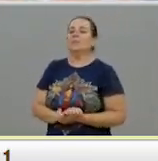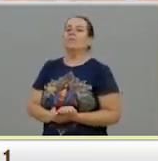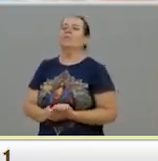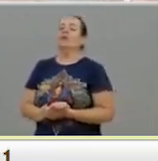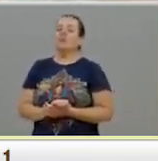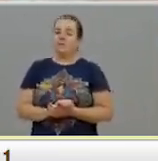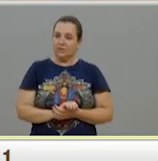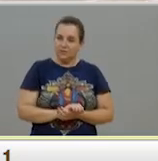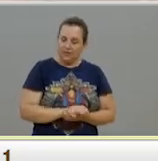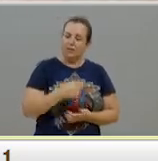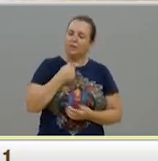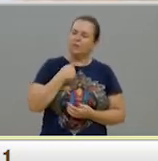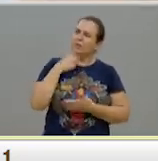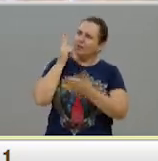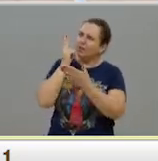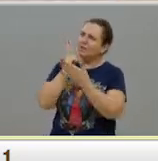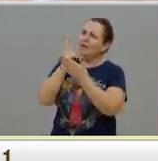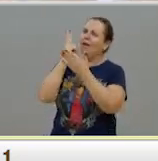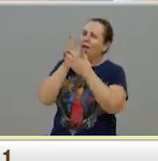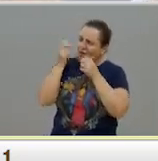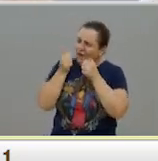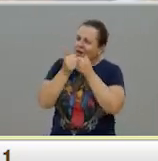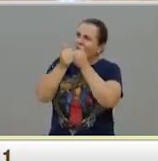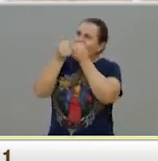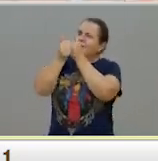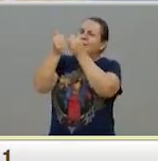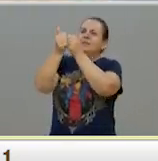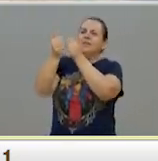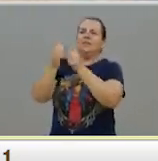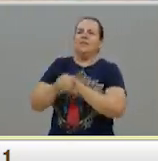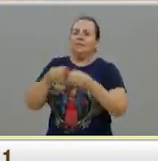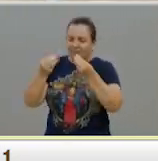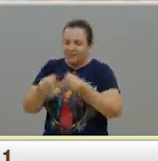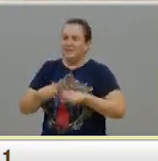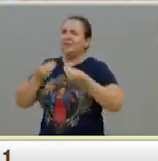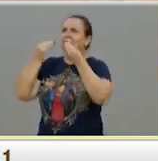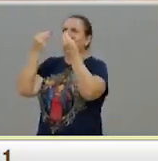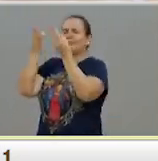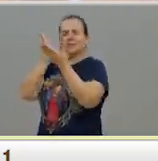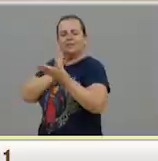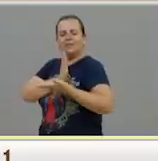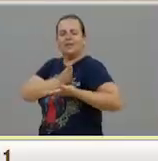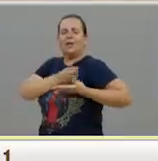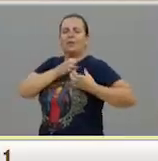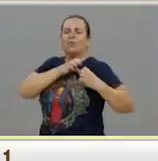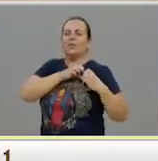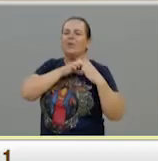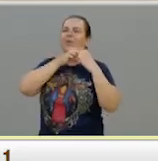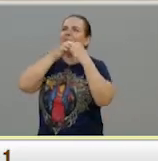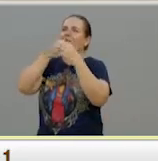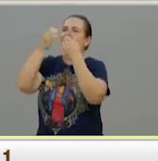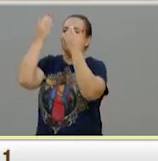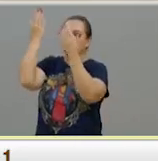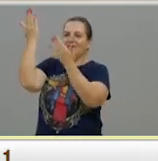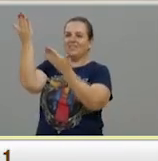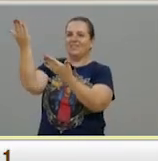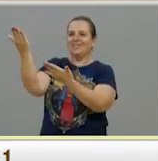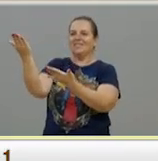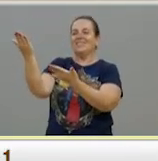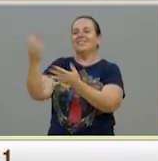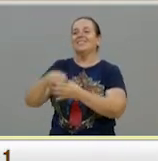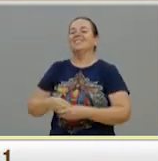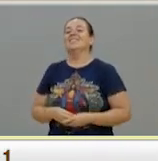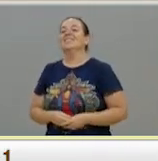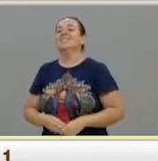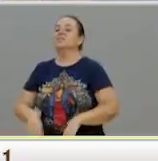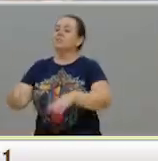perdoar. Vou ser o teu seguidor e te dar o meu